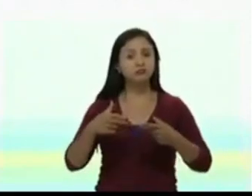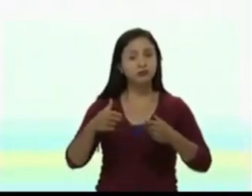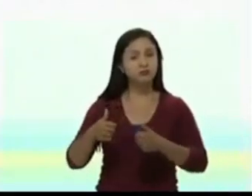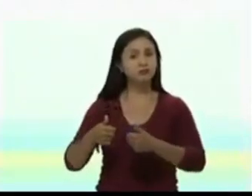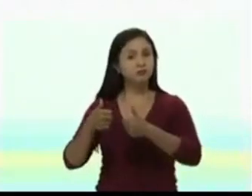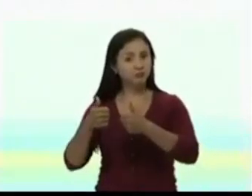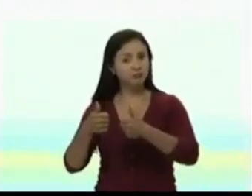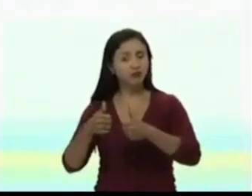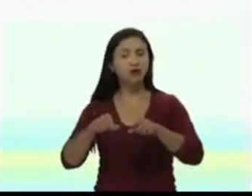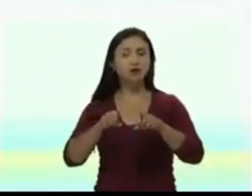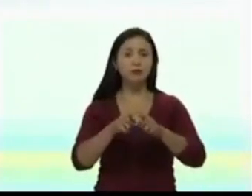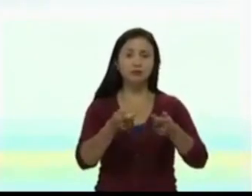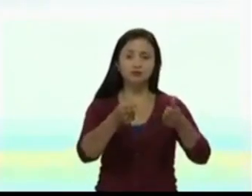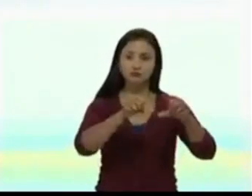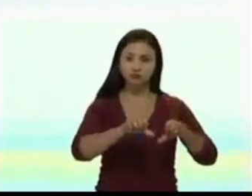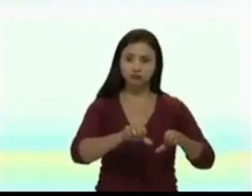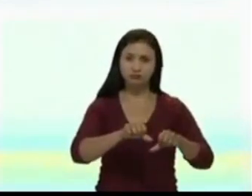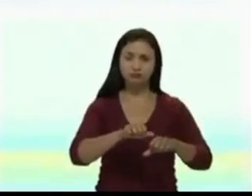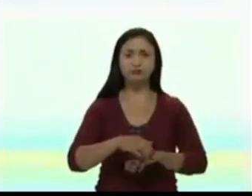neoplasias benignas.